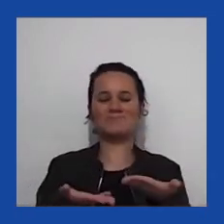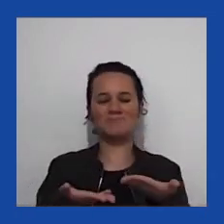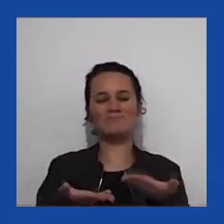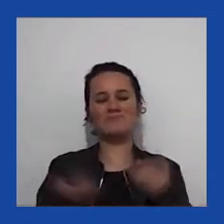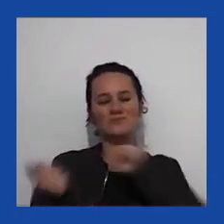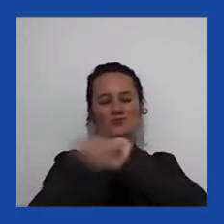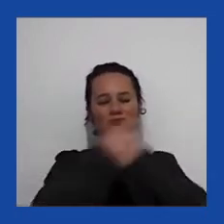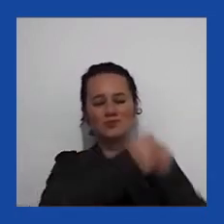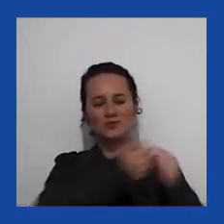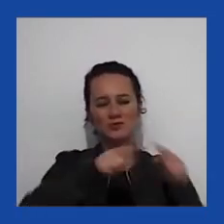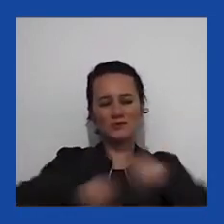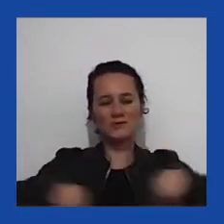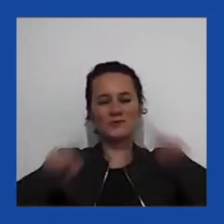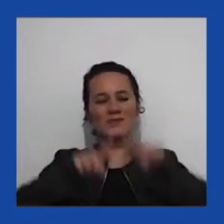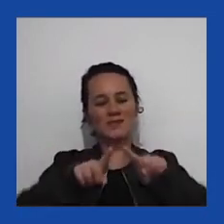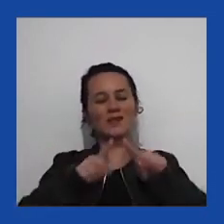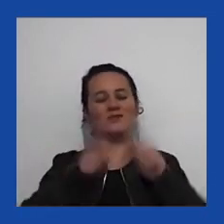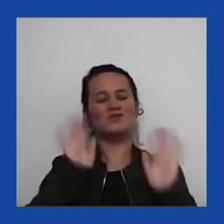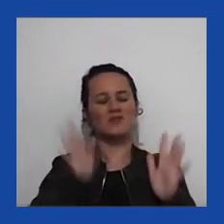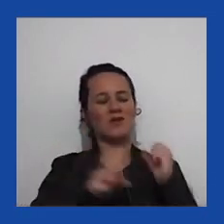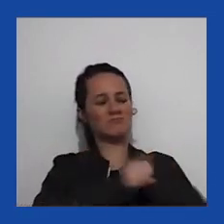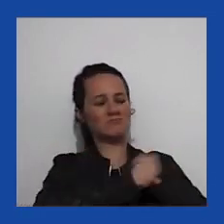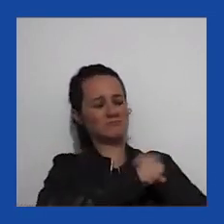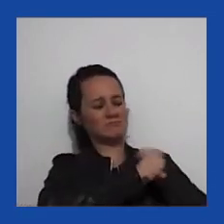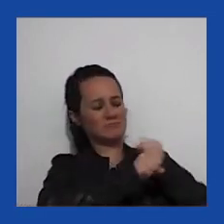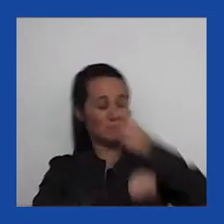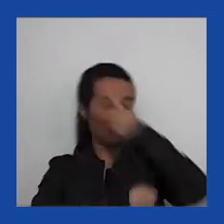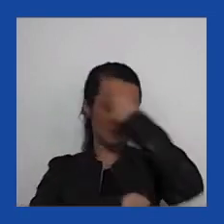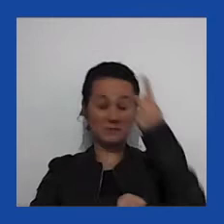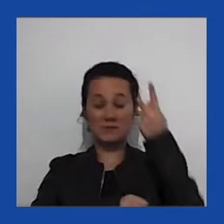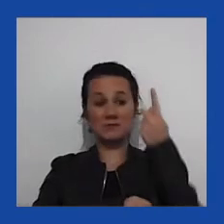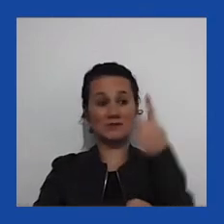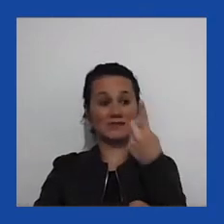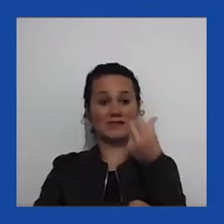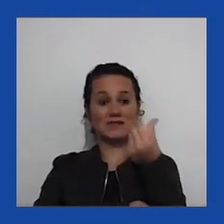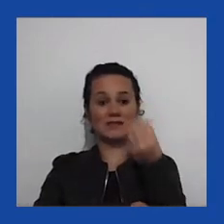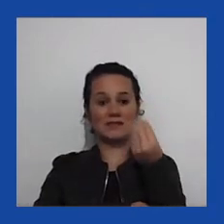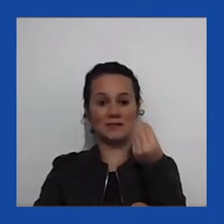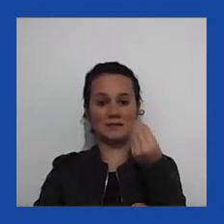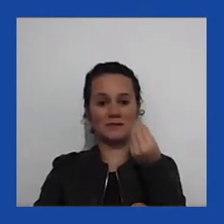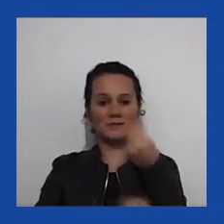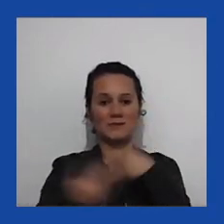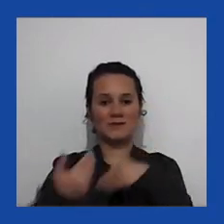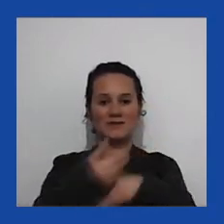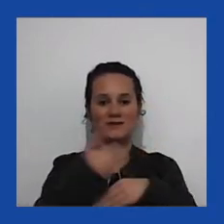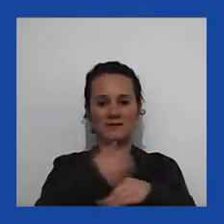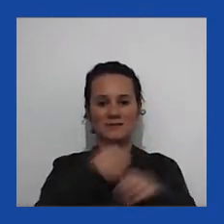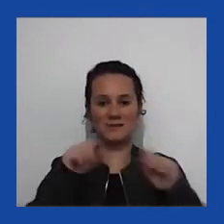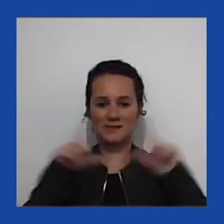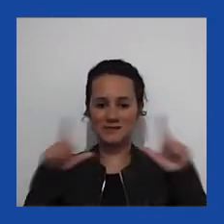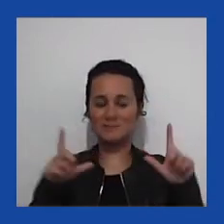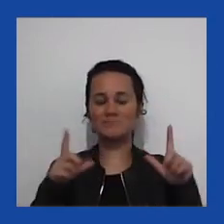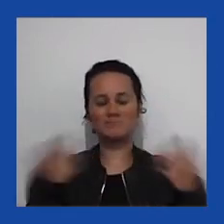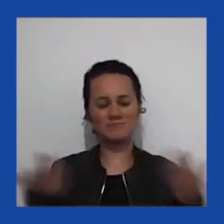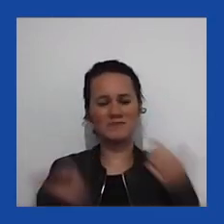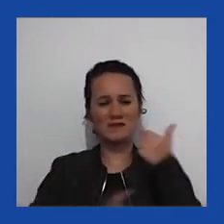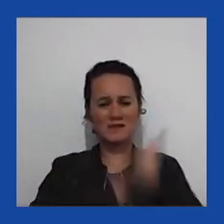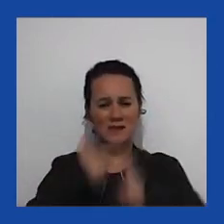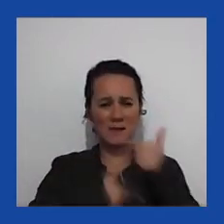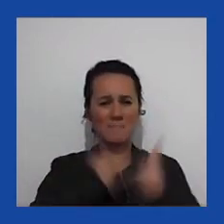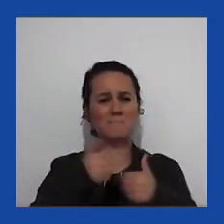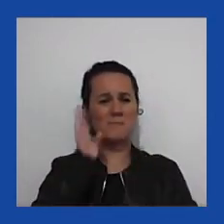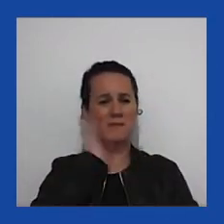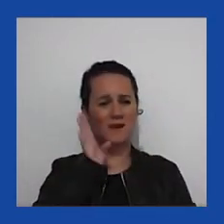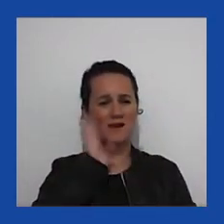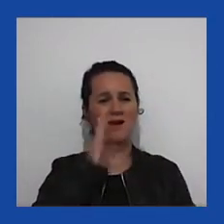vocês. Estou olhando aqui que nós já estamos com mais de 160 pessoas nos acompanhando. Podemos dizer que a jornada da cidadania em cena realmente já